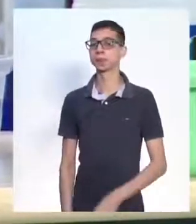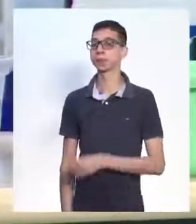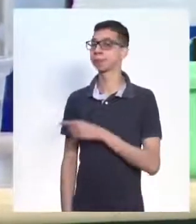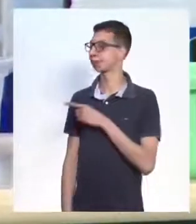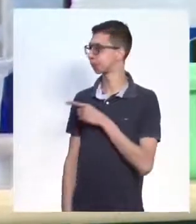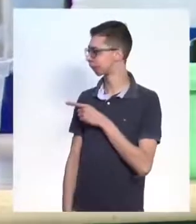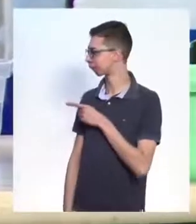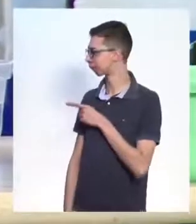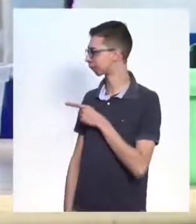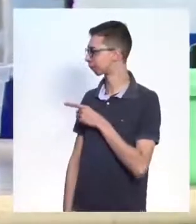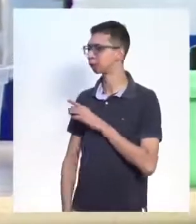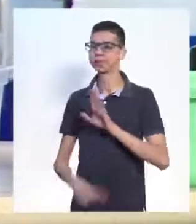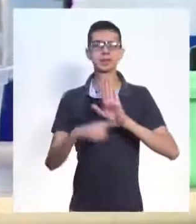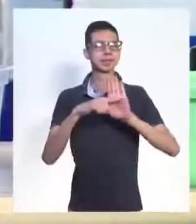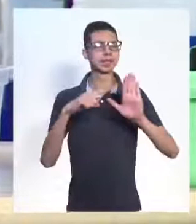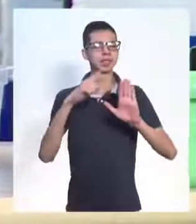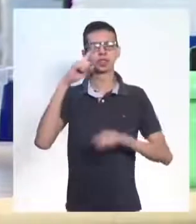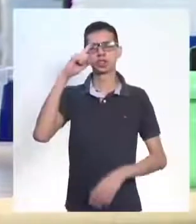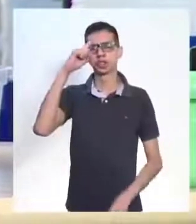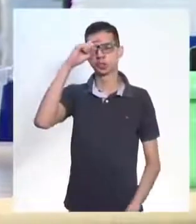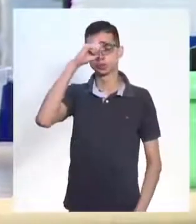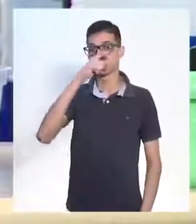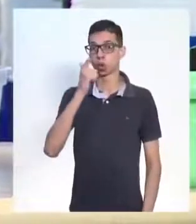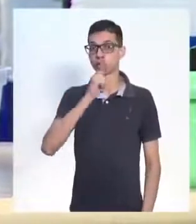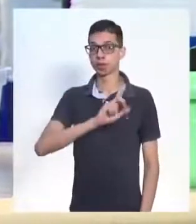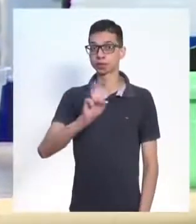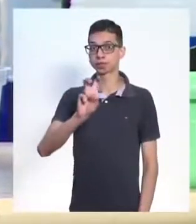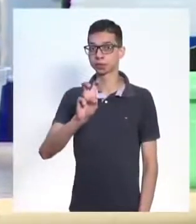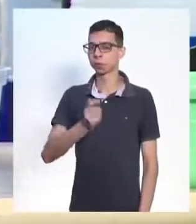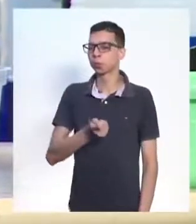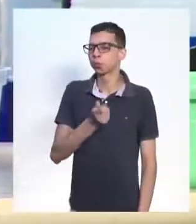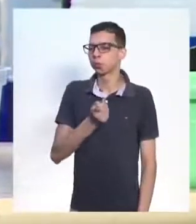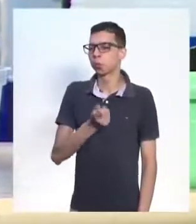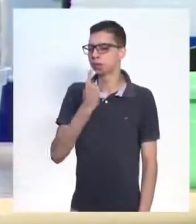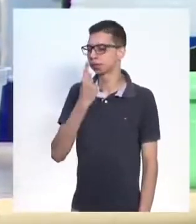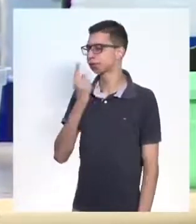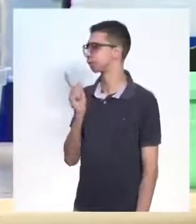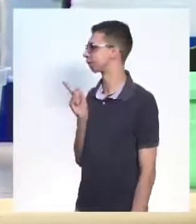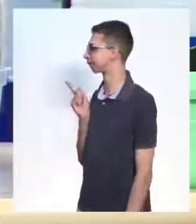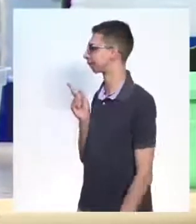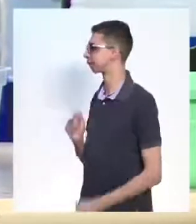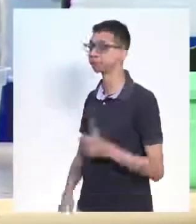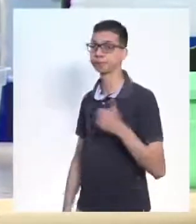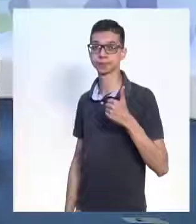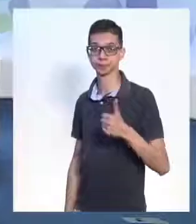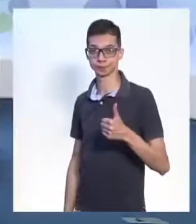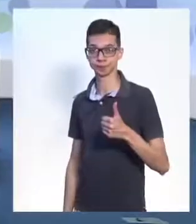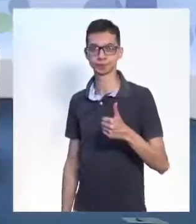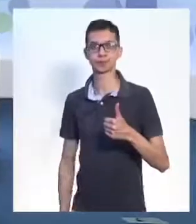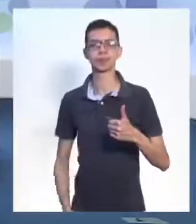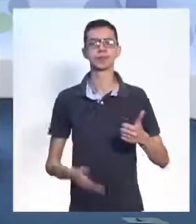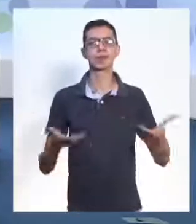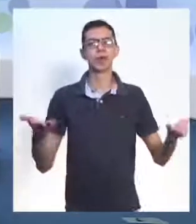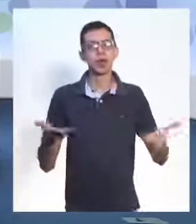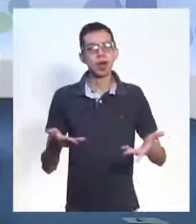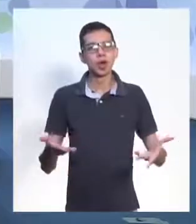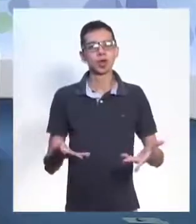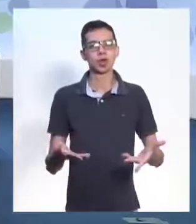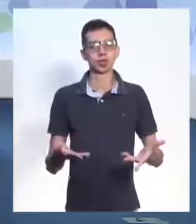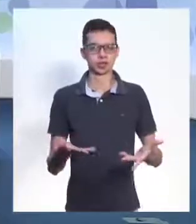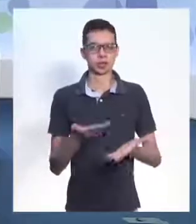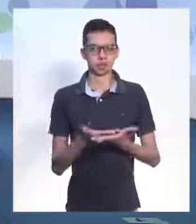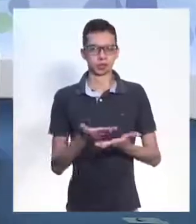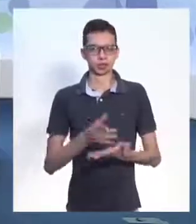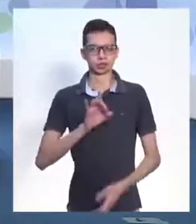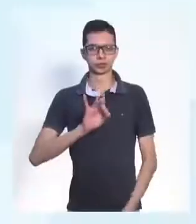Temperaturas negativas é mais difícil aqui, ó. Sim. Chegou em 5 aqui quase. Beleza? Beleza. Então, para a aula de hoje foi isso. Pode colocar